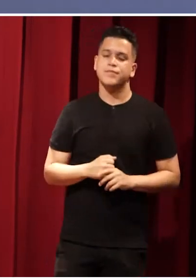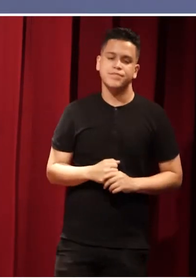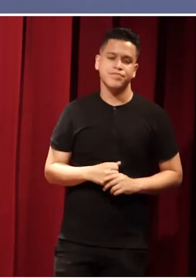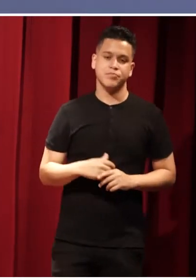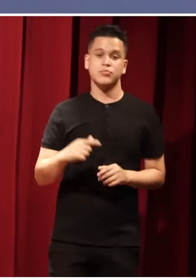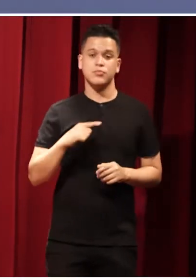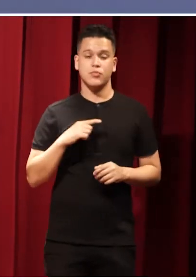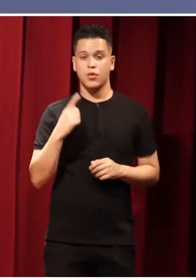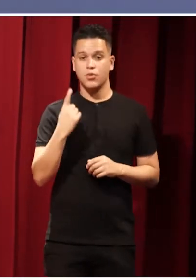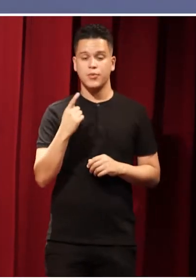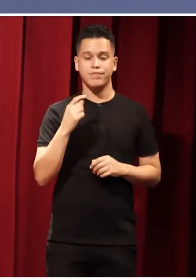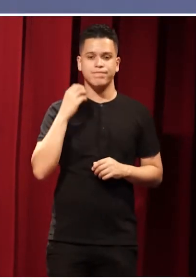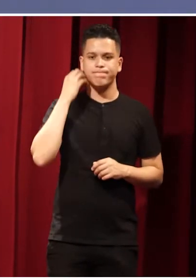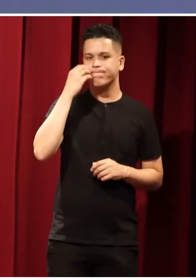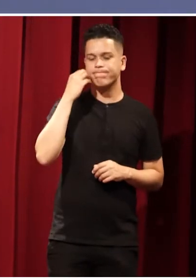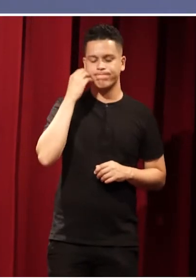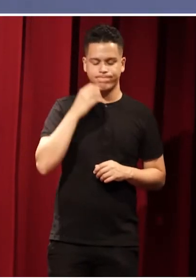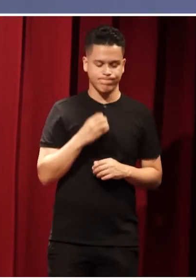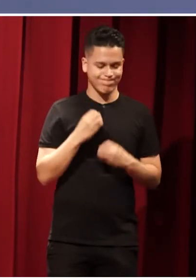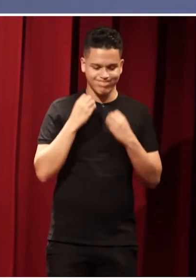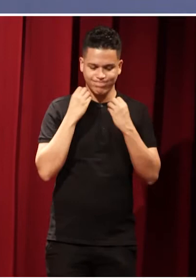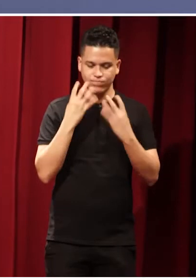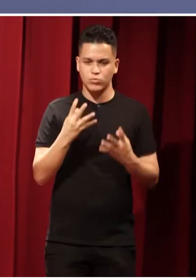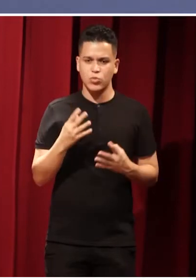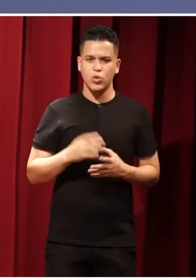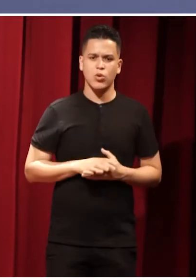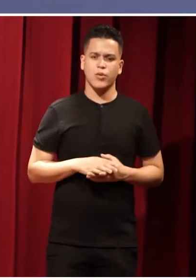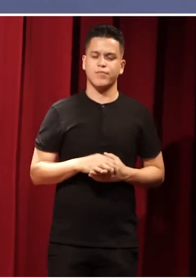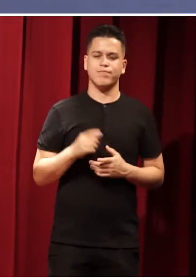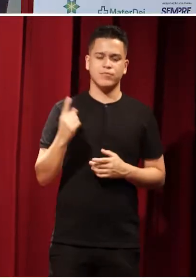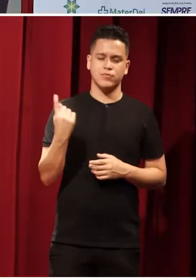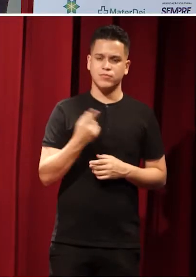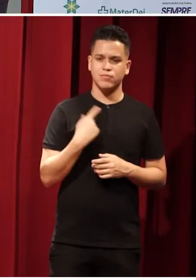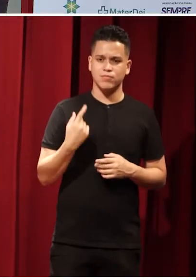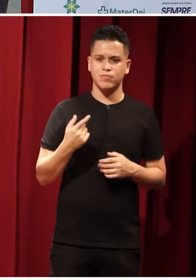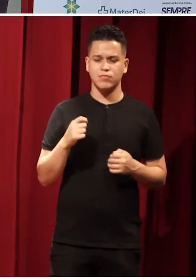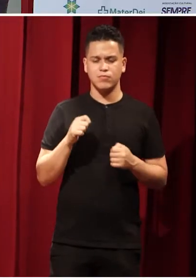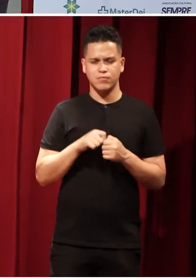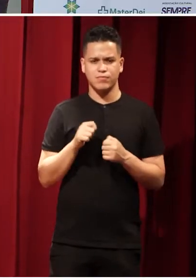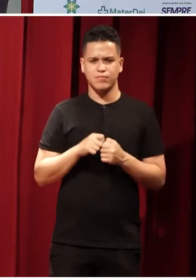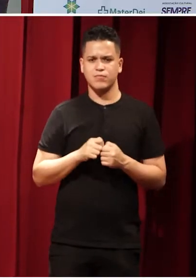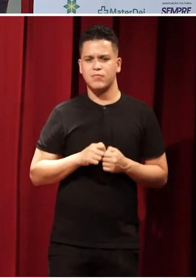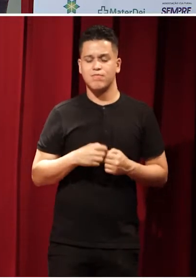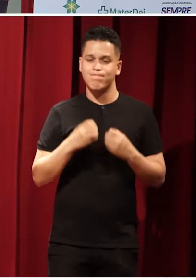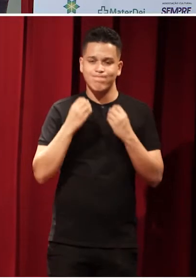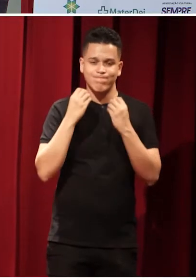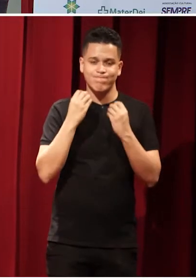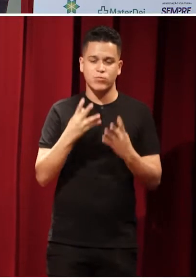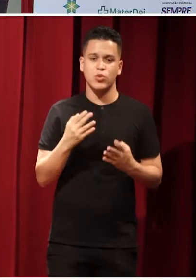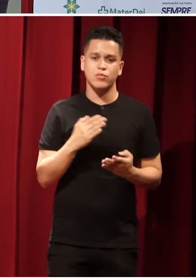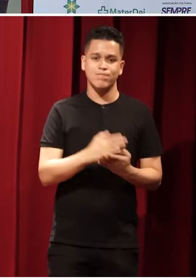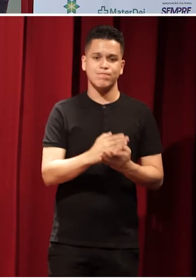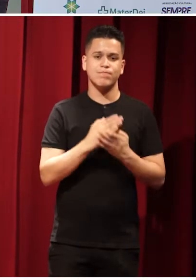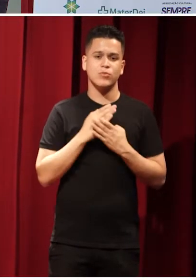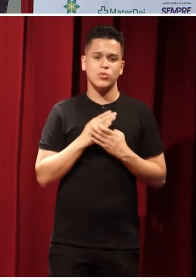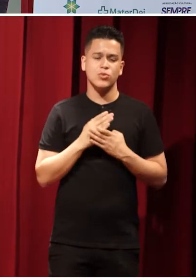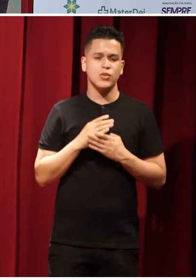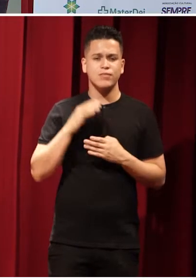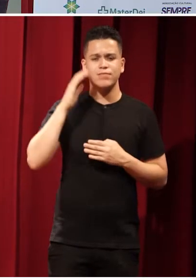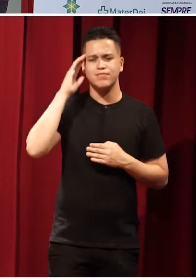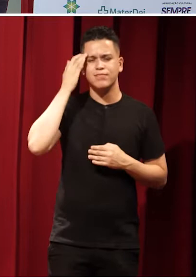homem observa levada adiante pelo Instituto Socioambiental, chamada Rede Sementes do Xingu. O que